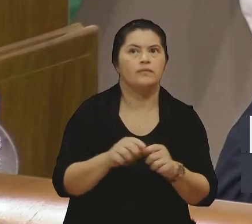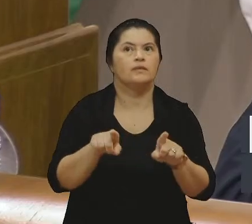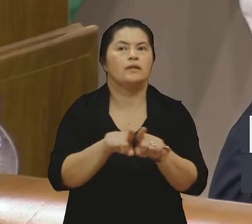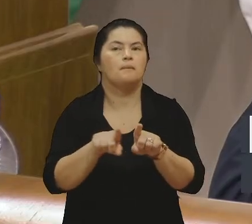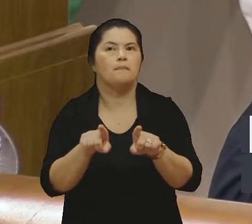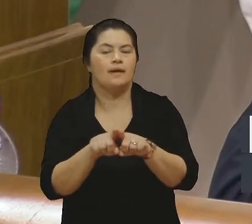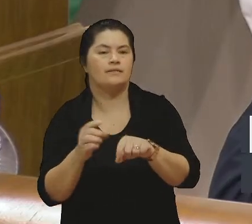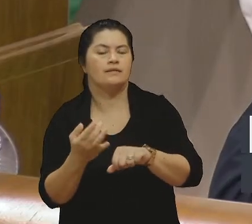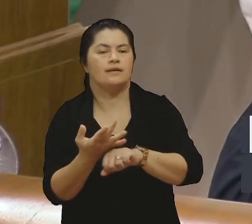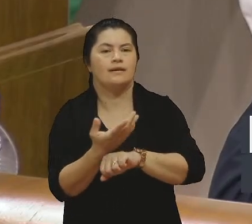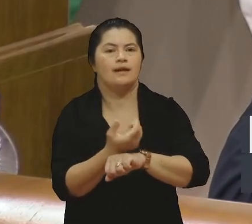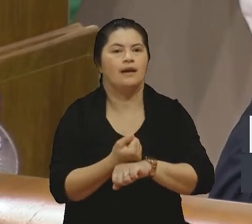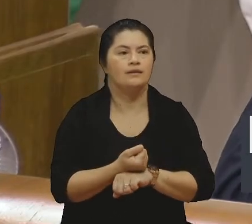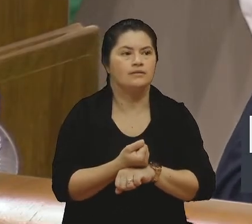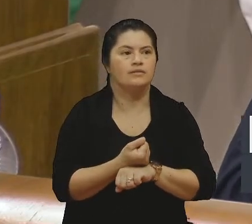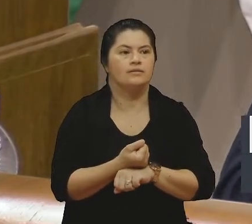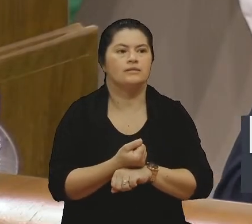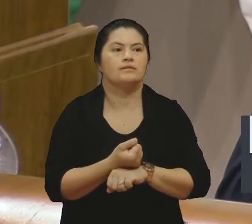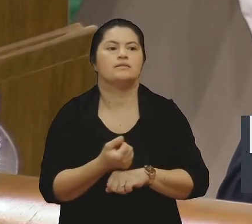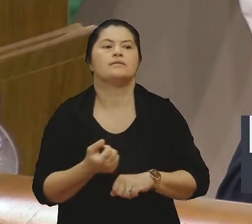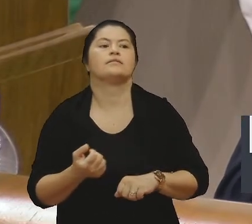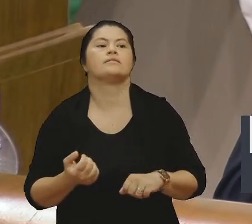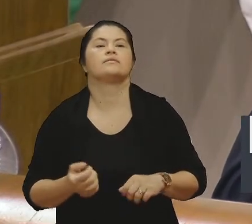grande parceiro aí de vários projetos.